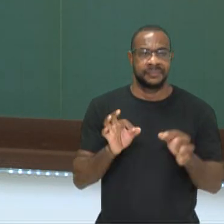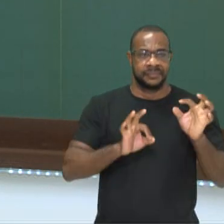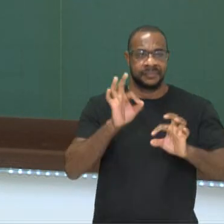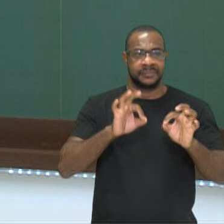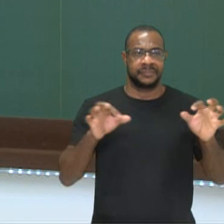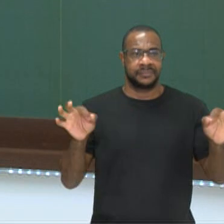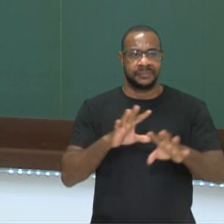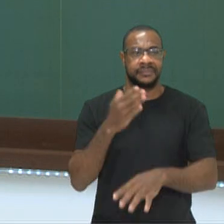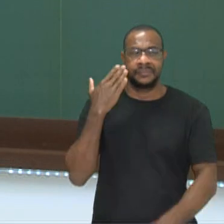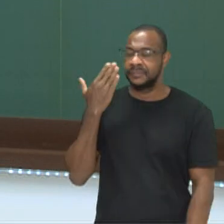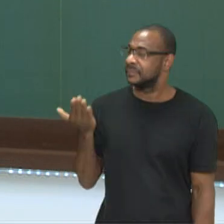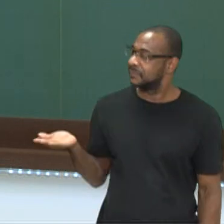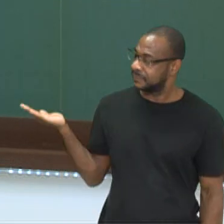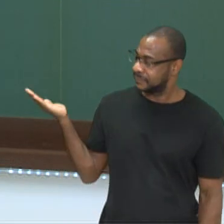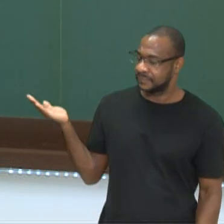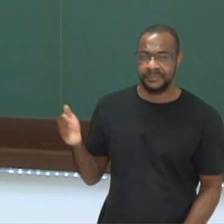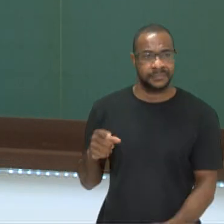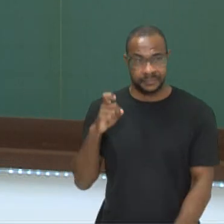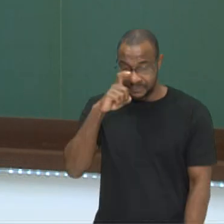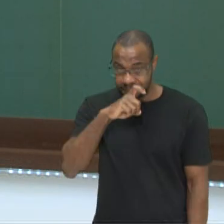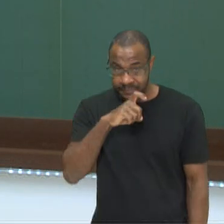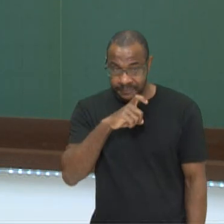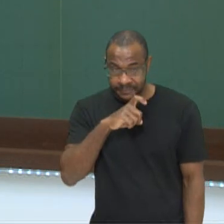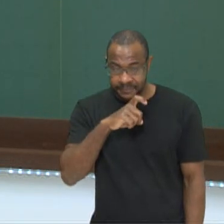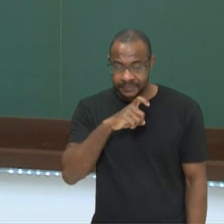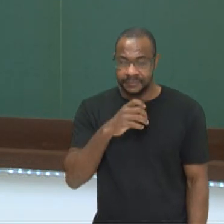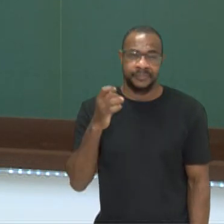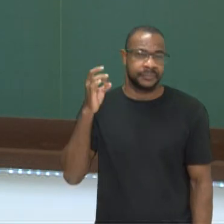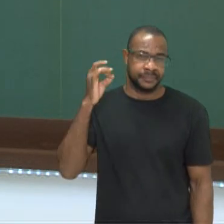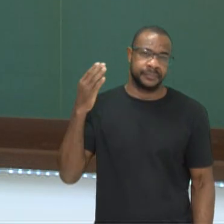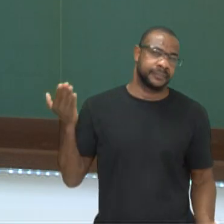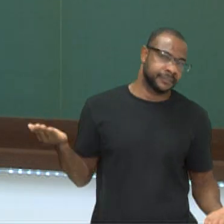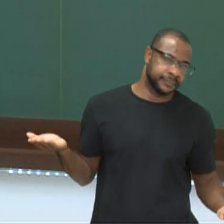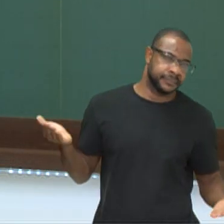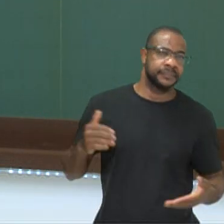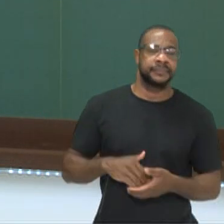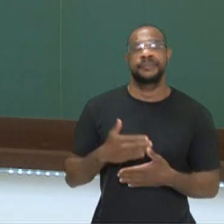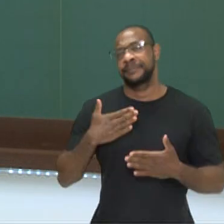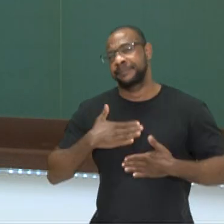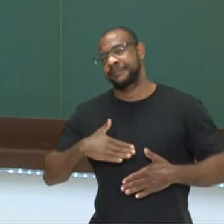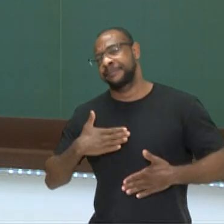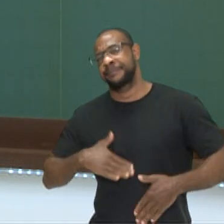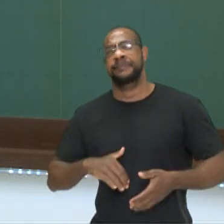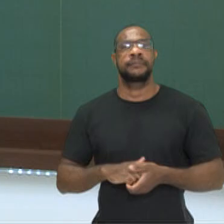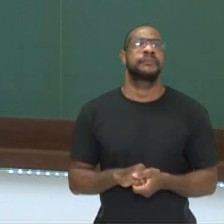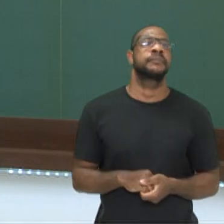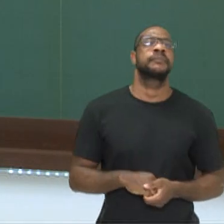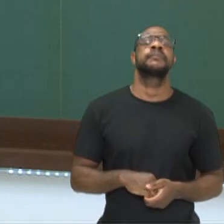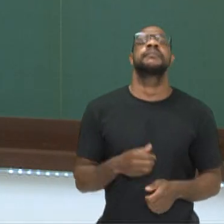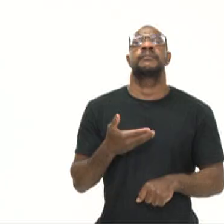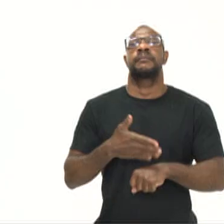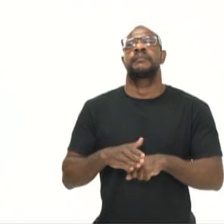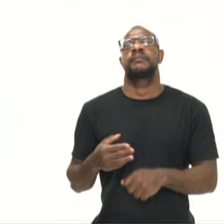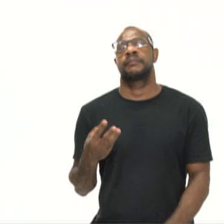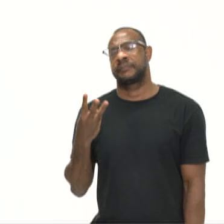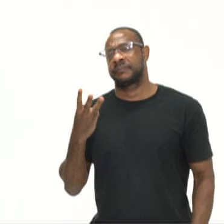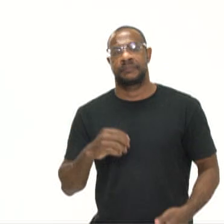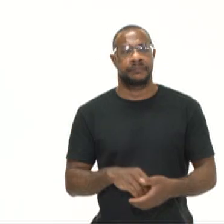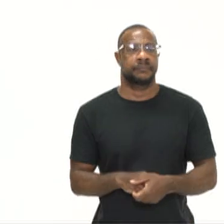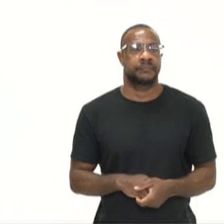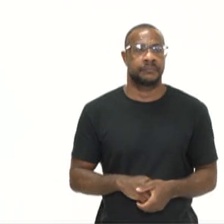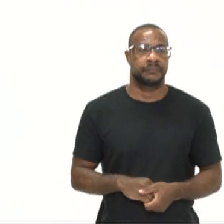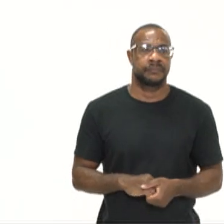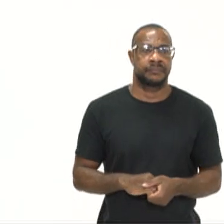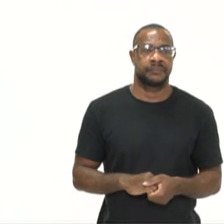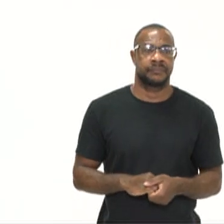menos 6. Difícil? Fácil, né? Bem tranquilo. O 3. A diferença